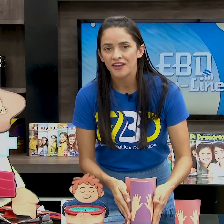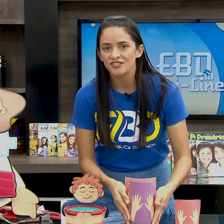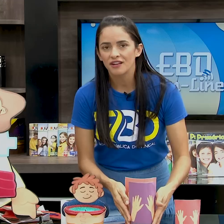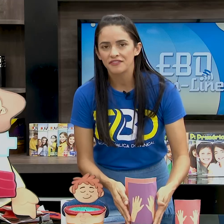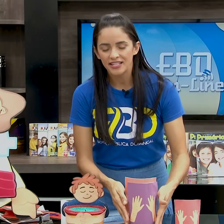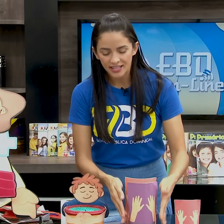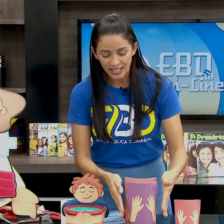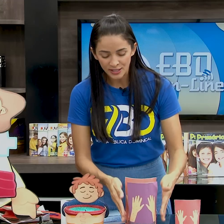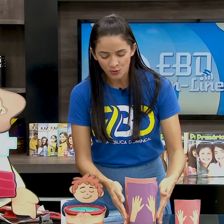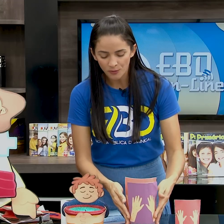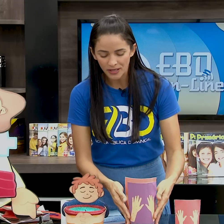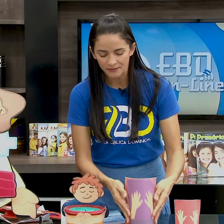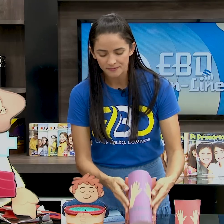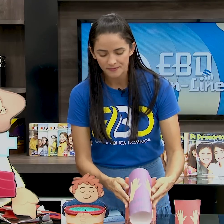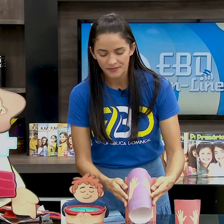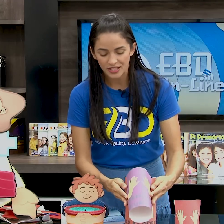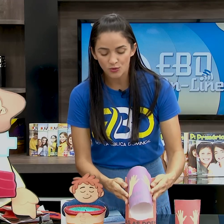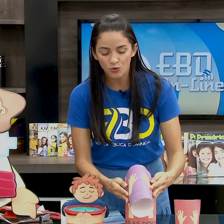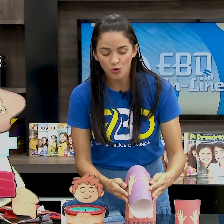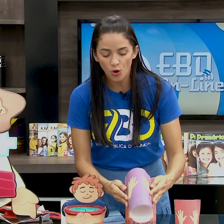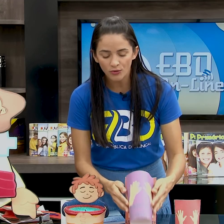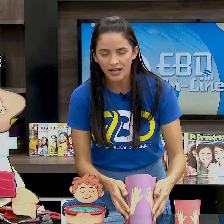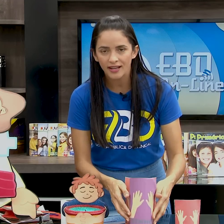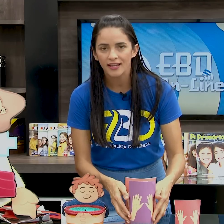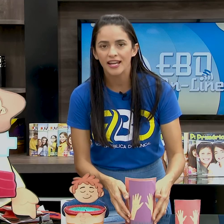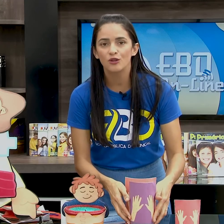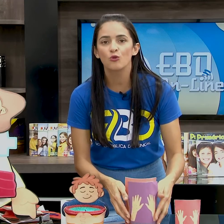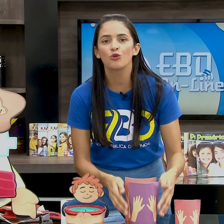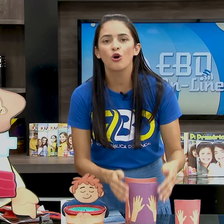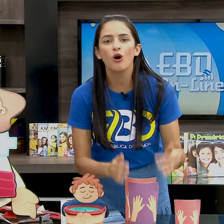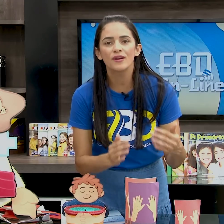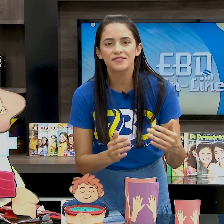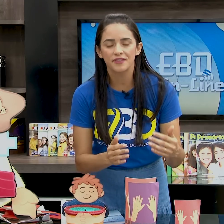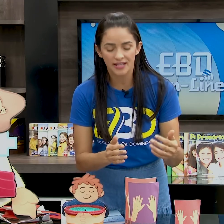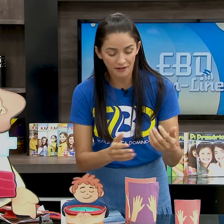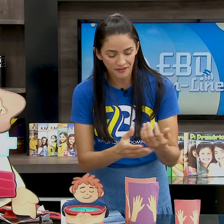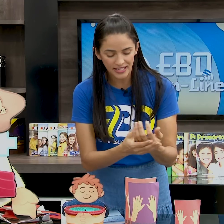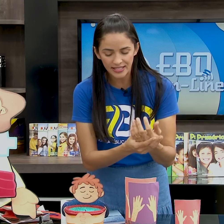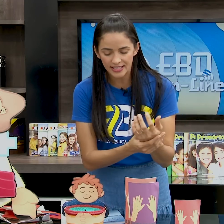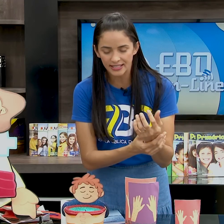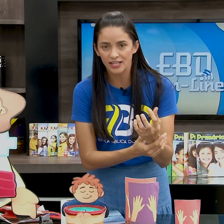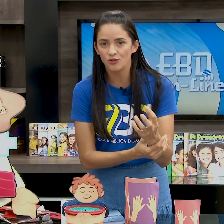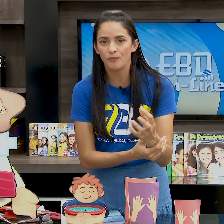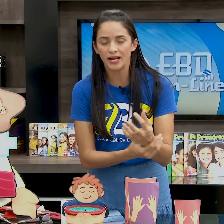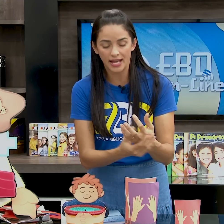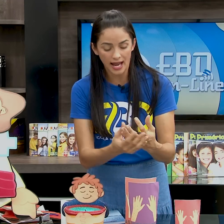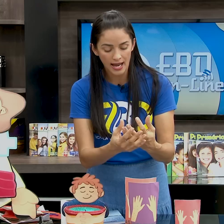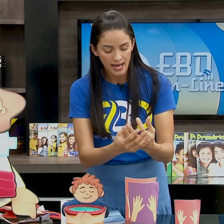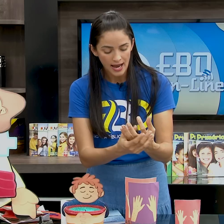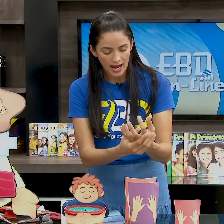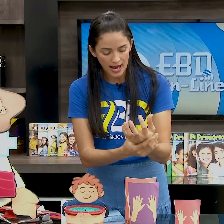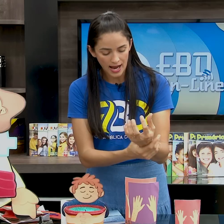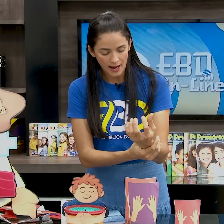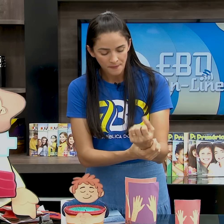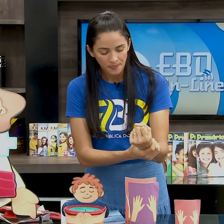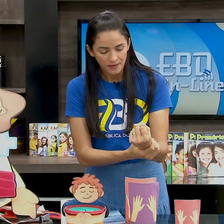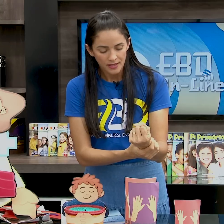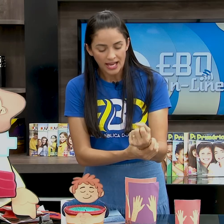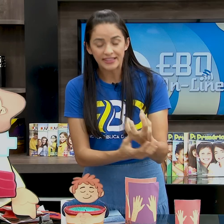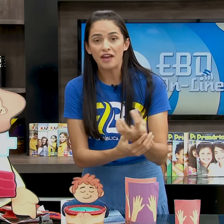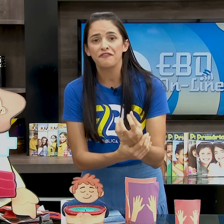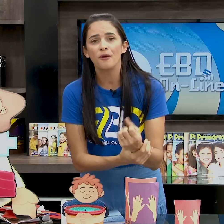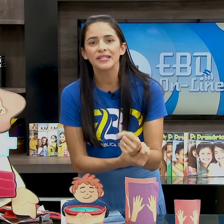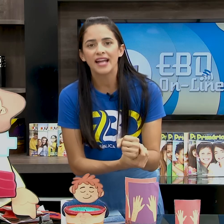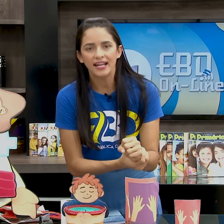Jesus fez na vida daquele homem que curou né ele curou a ferida daquele homem a